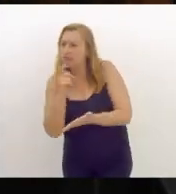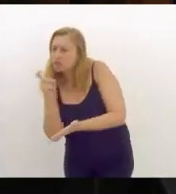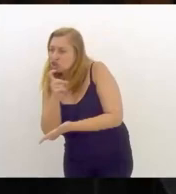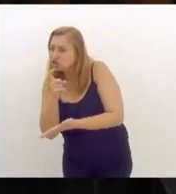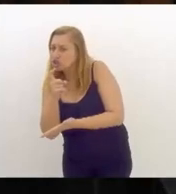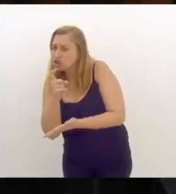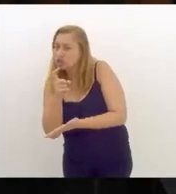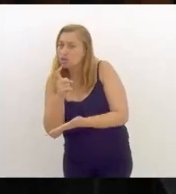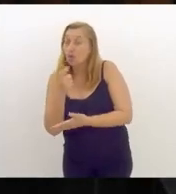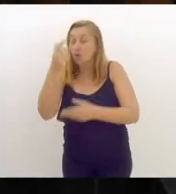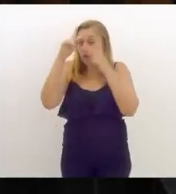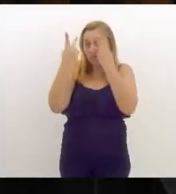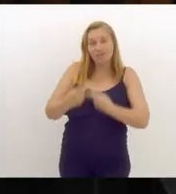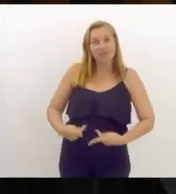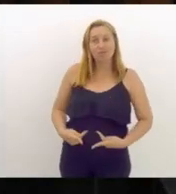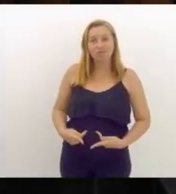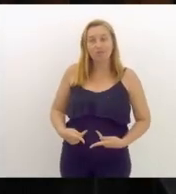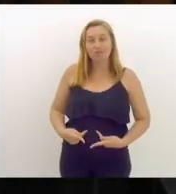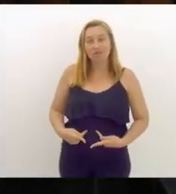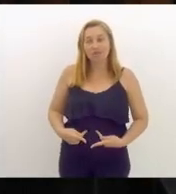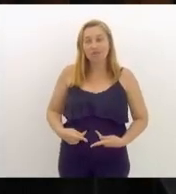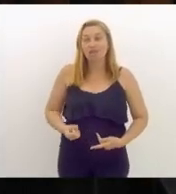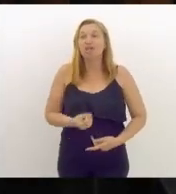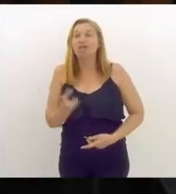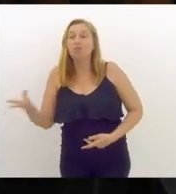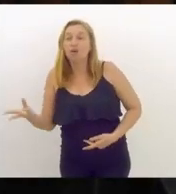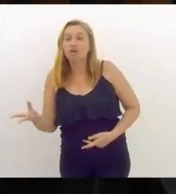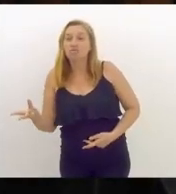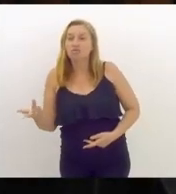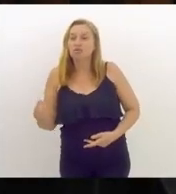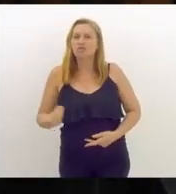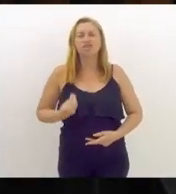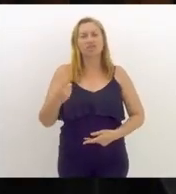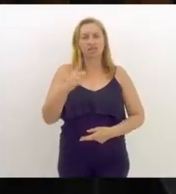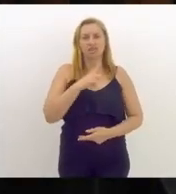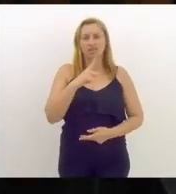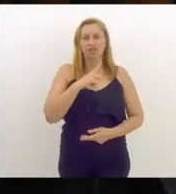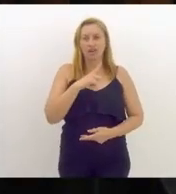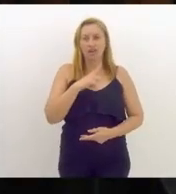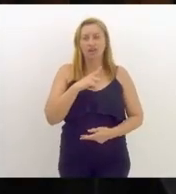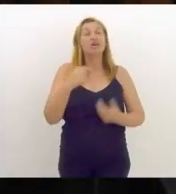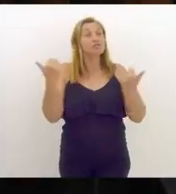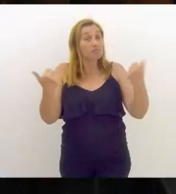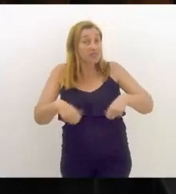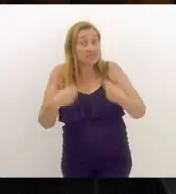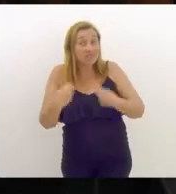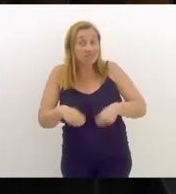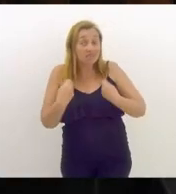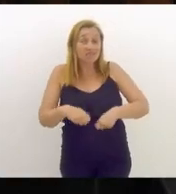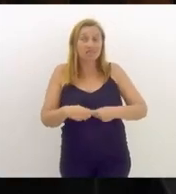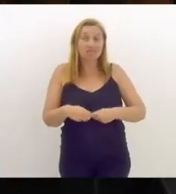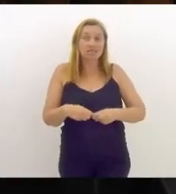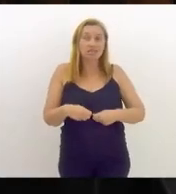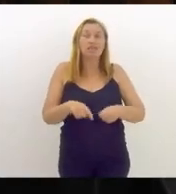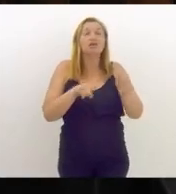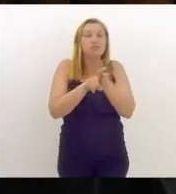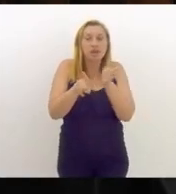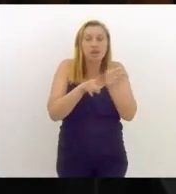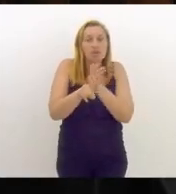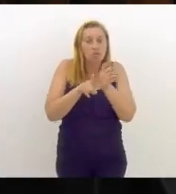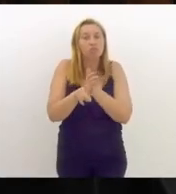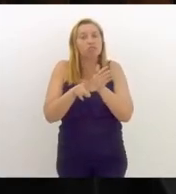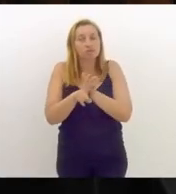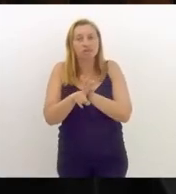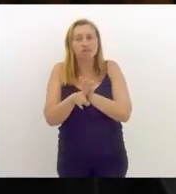o ser humano enquanto tal ele precisa fazer questionamentos